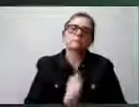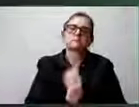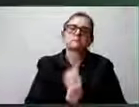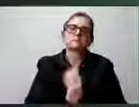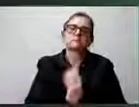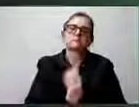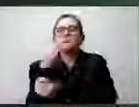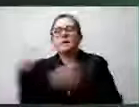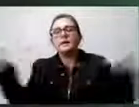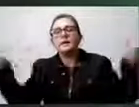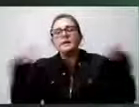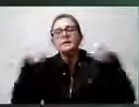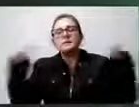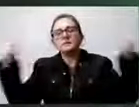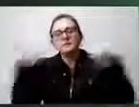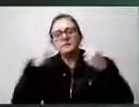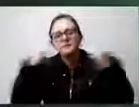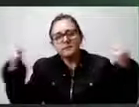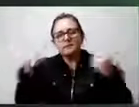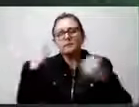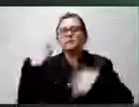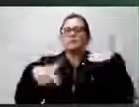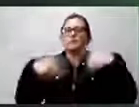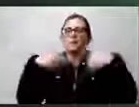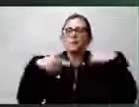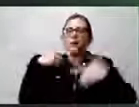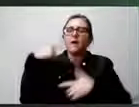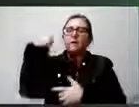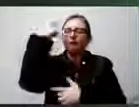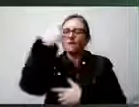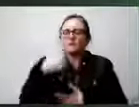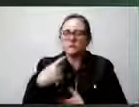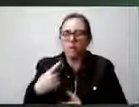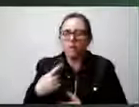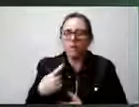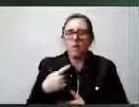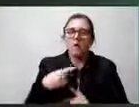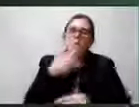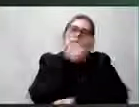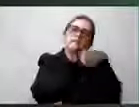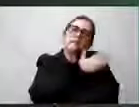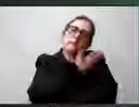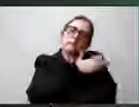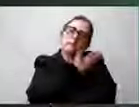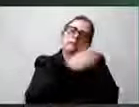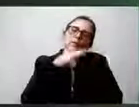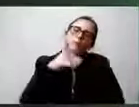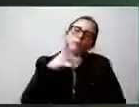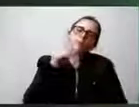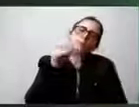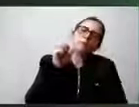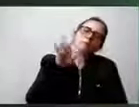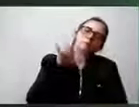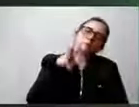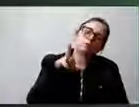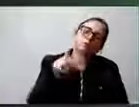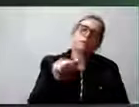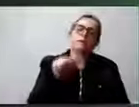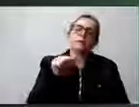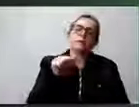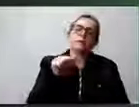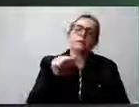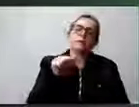terapêutico, punção seca, trabalho miofacial, indução miofacial, treinamento postural, controle motor, principalmente,